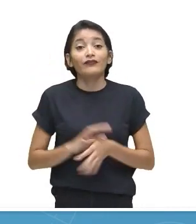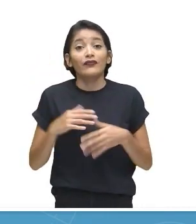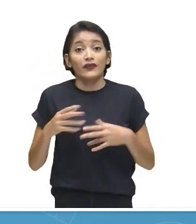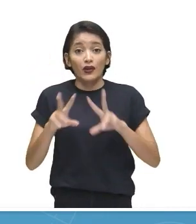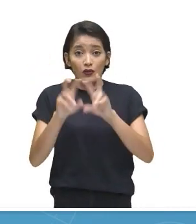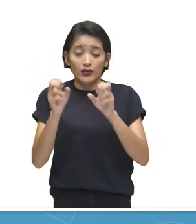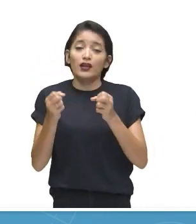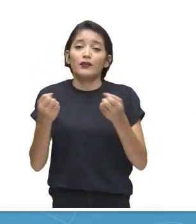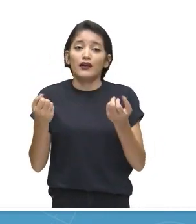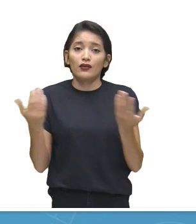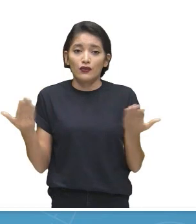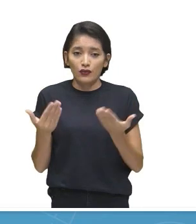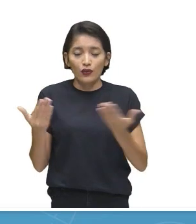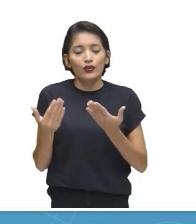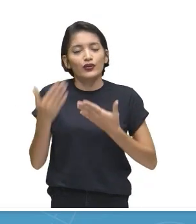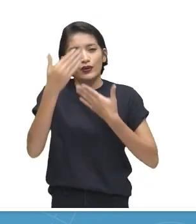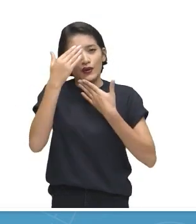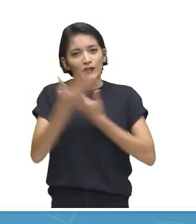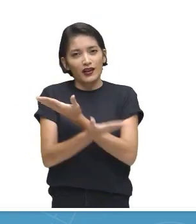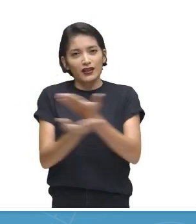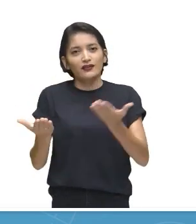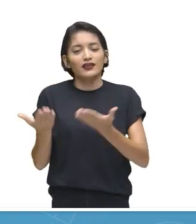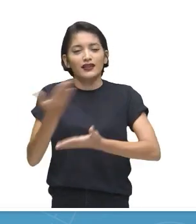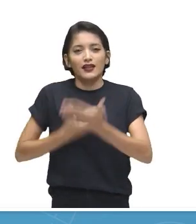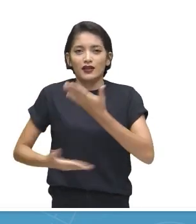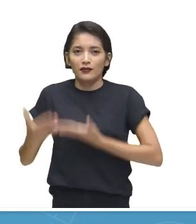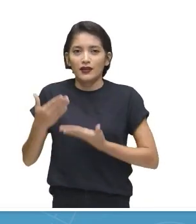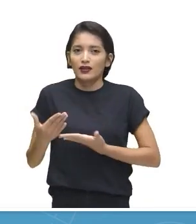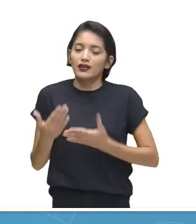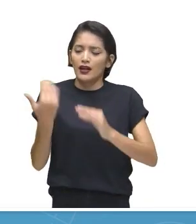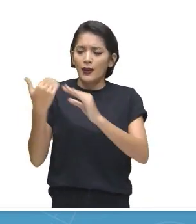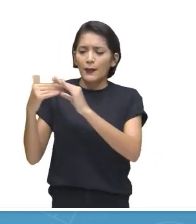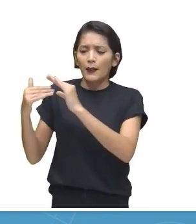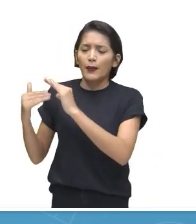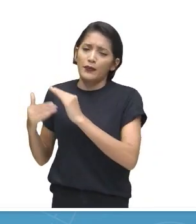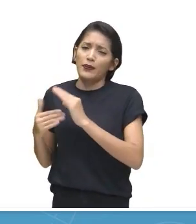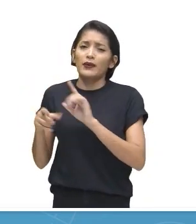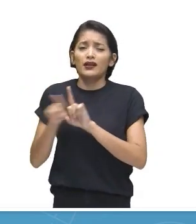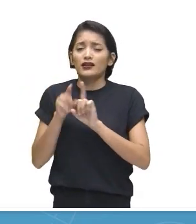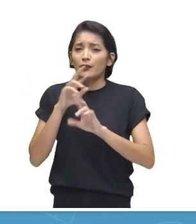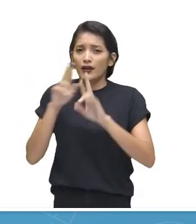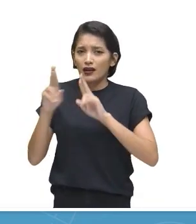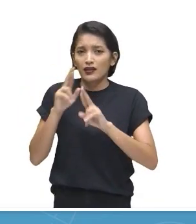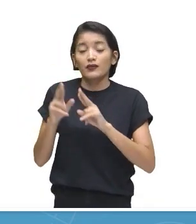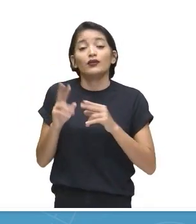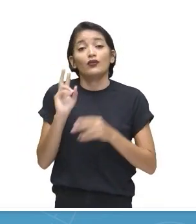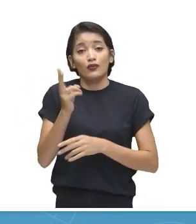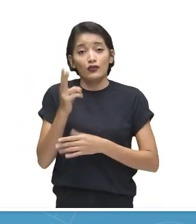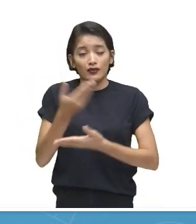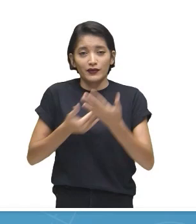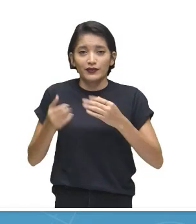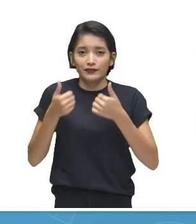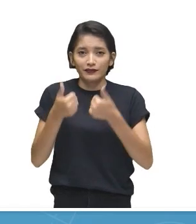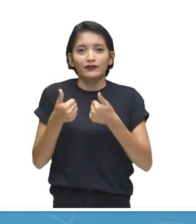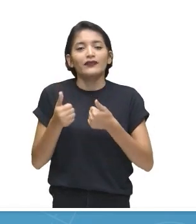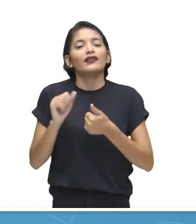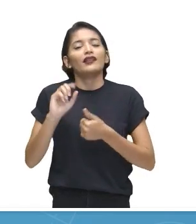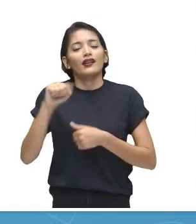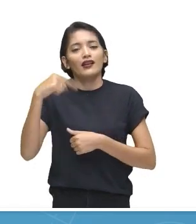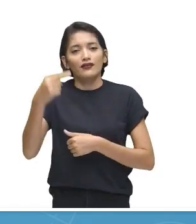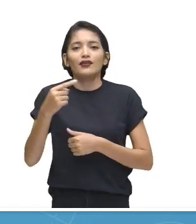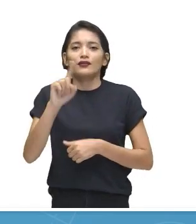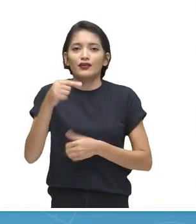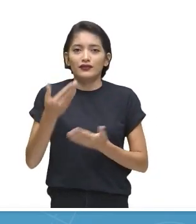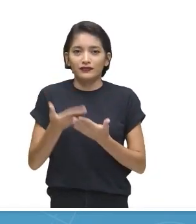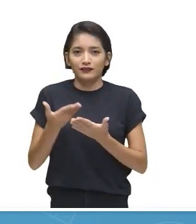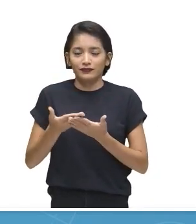nossa DLI. Obrigado aí a todo mundo que participou, que mandou sua mensagem, suas respostas. Continuem participando, certo? E a gente se vê numa próxima